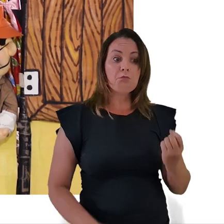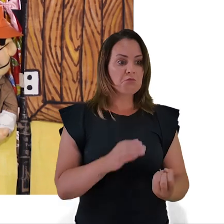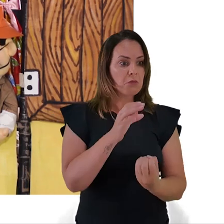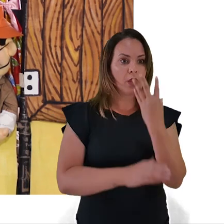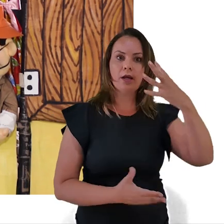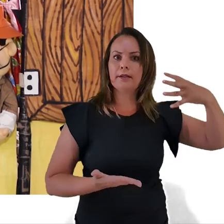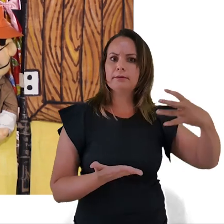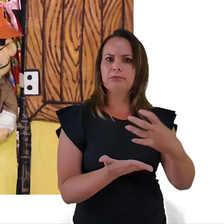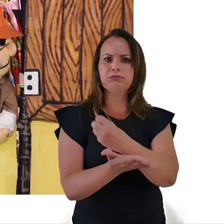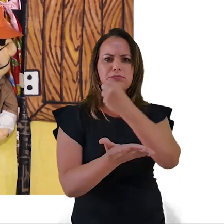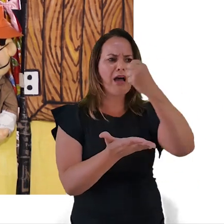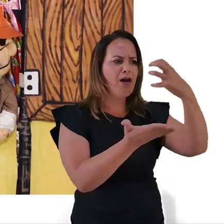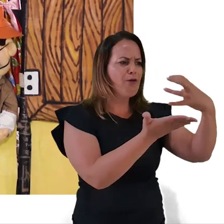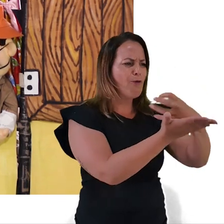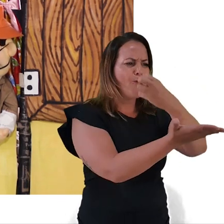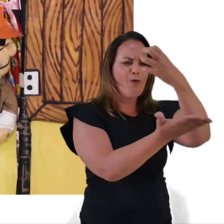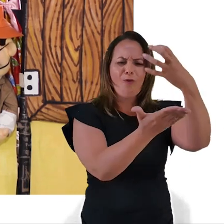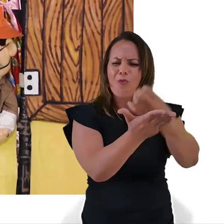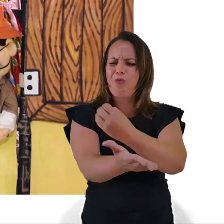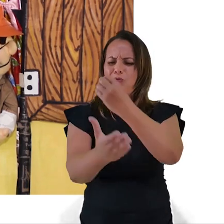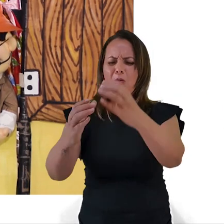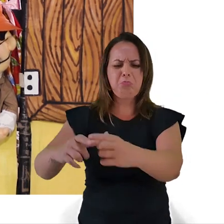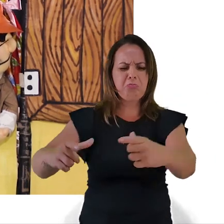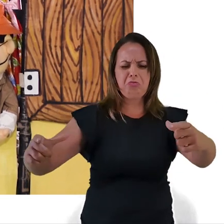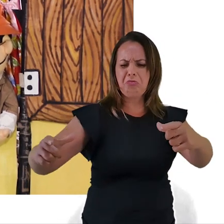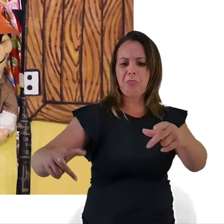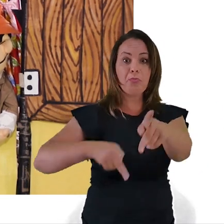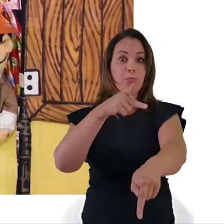grande parte da população mundial.